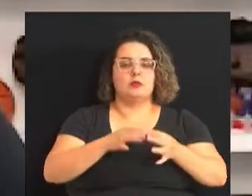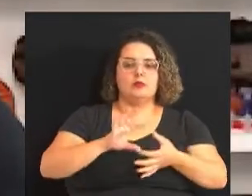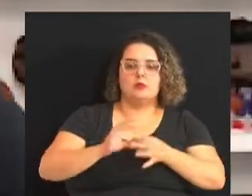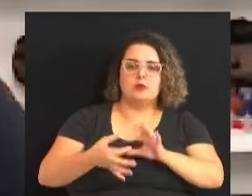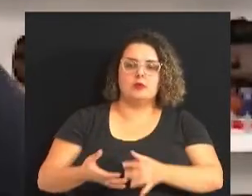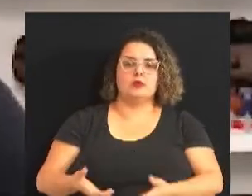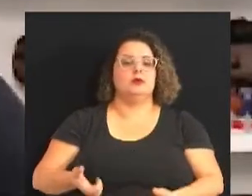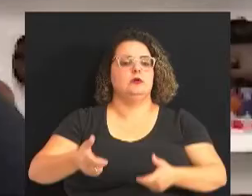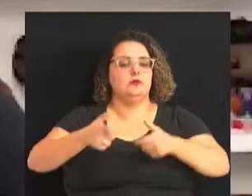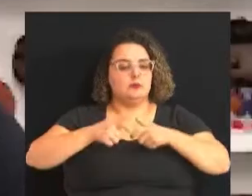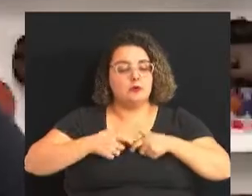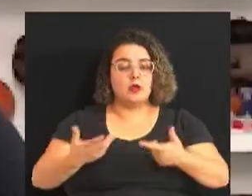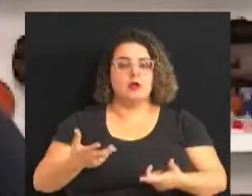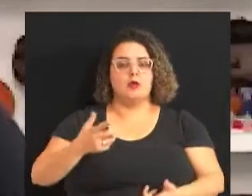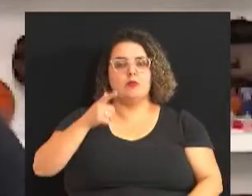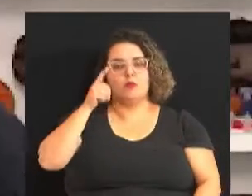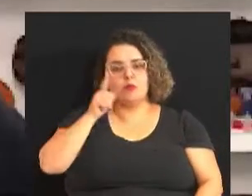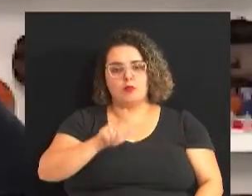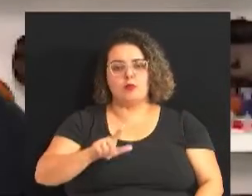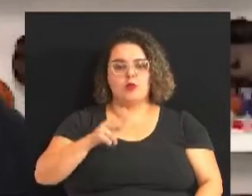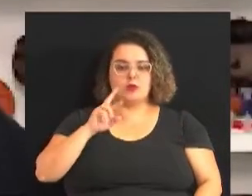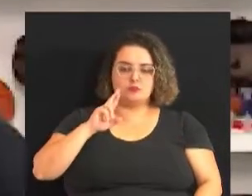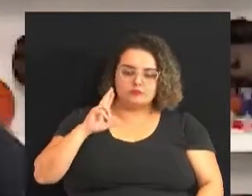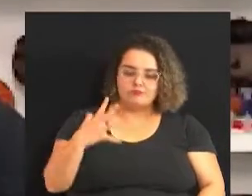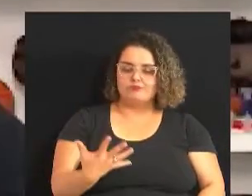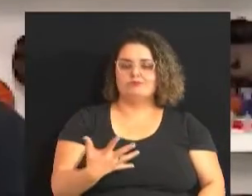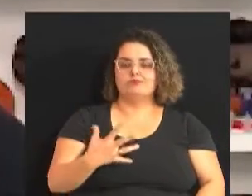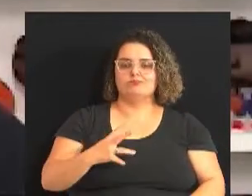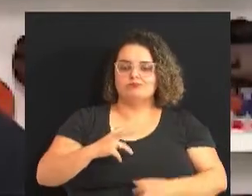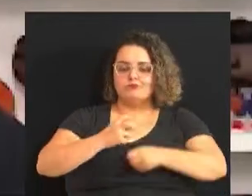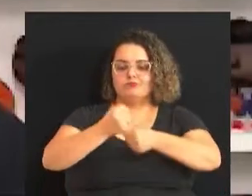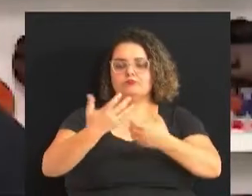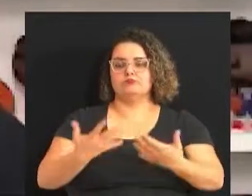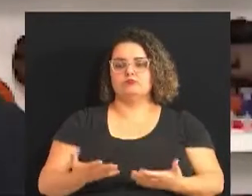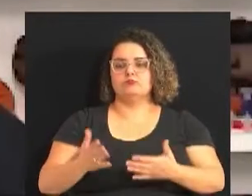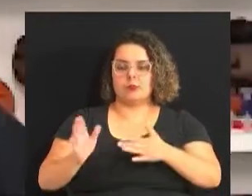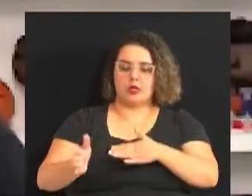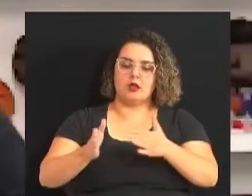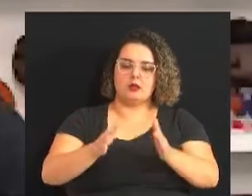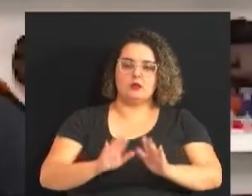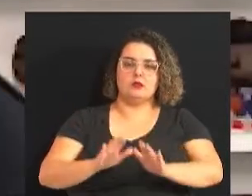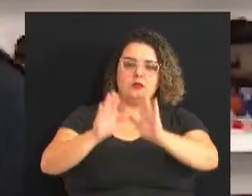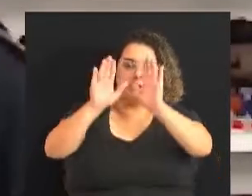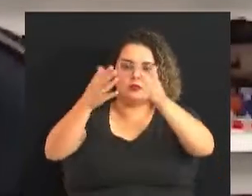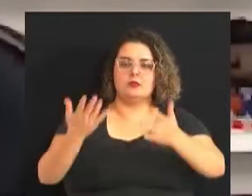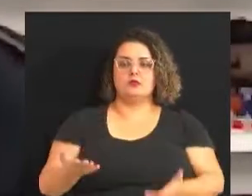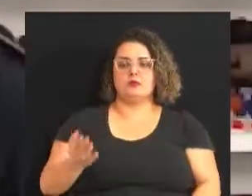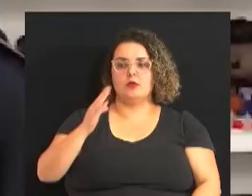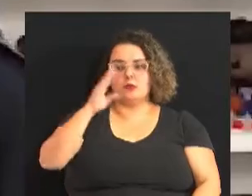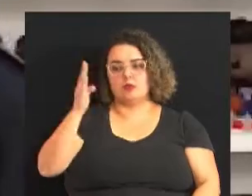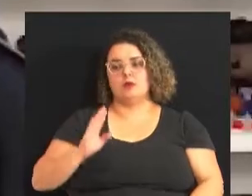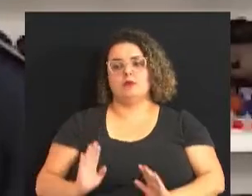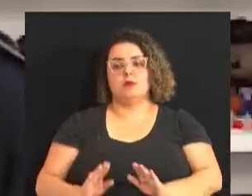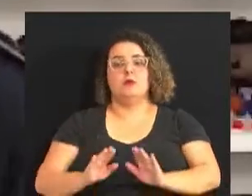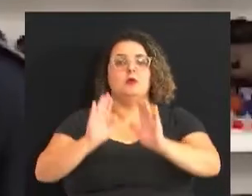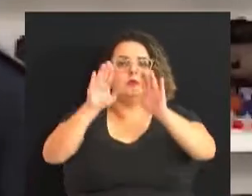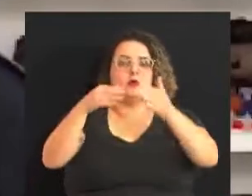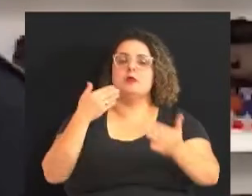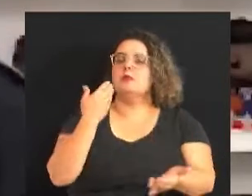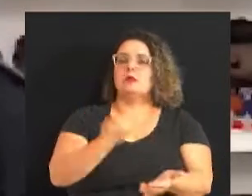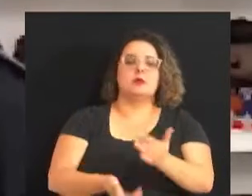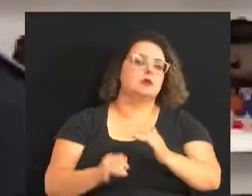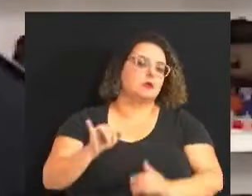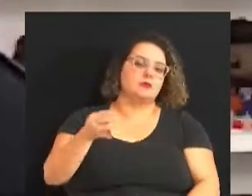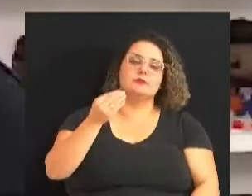poderia resgatar de fato, definitivamente, esse carinho do basquete, do brasileiro com o basquete. E a gente perdeu uma ótima oportunidade.